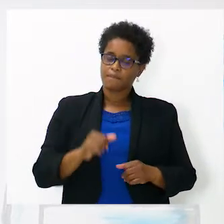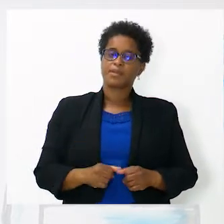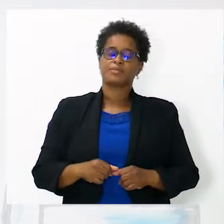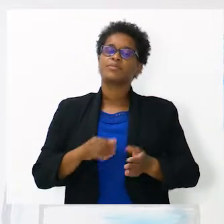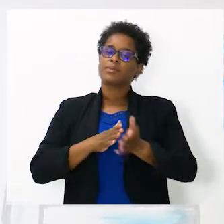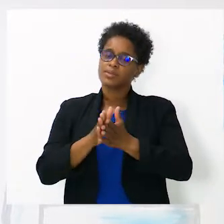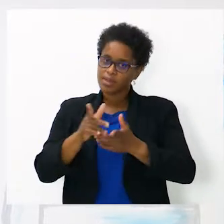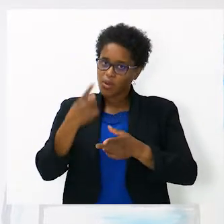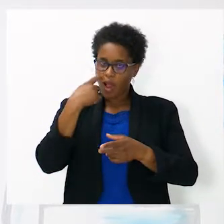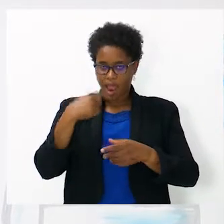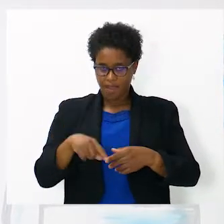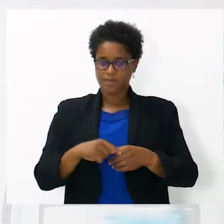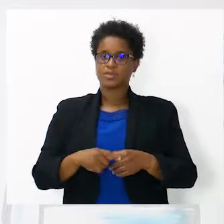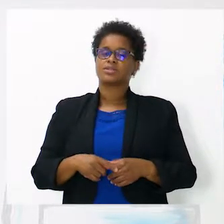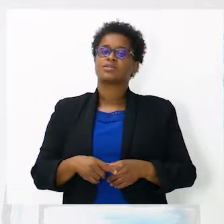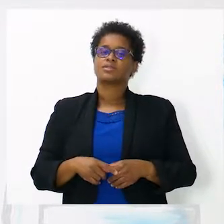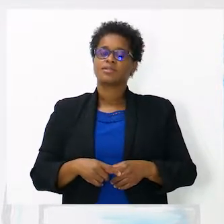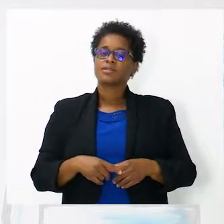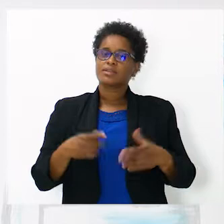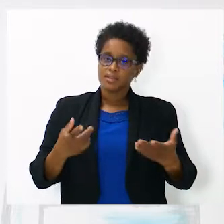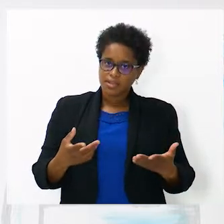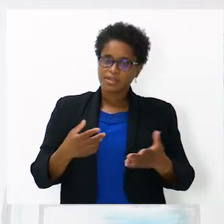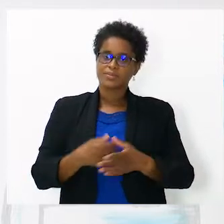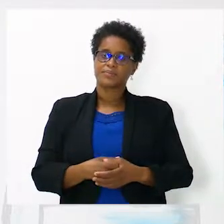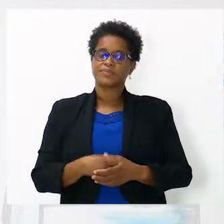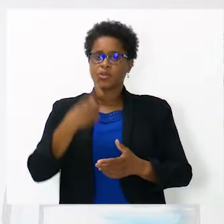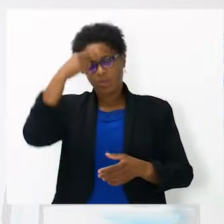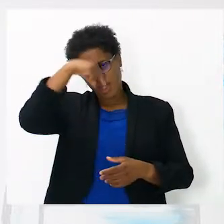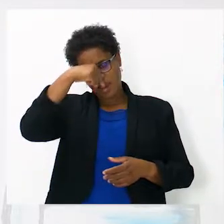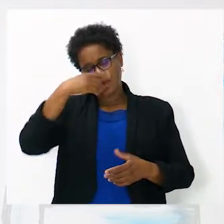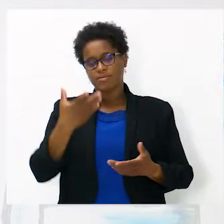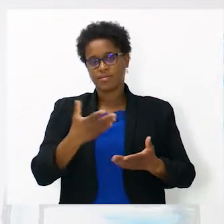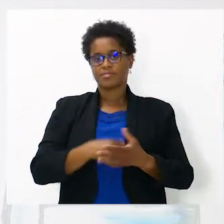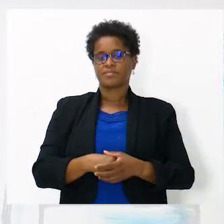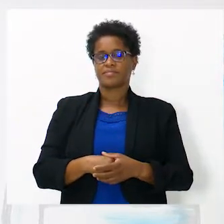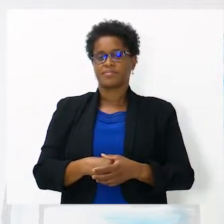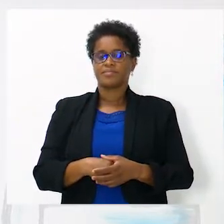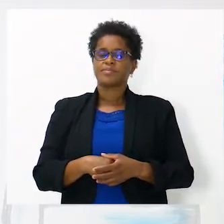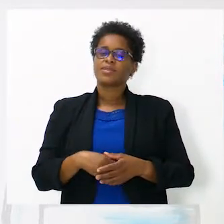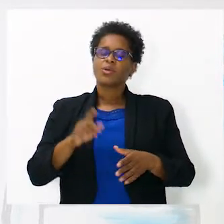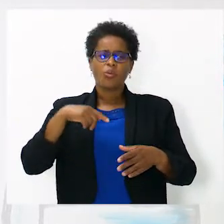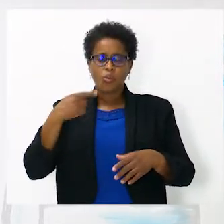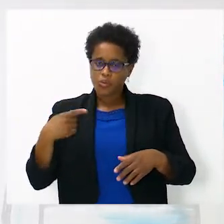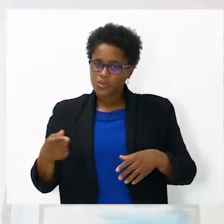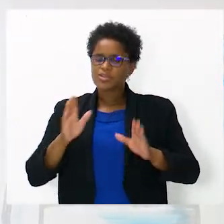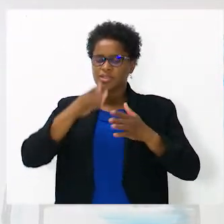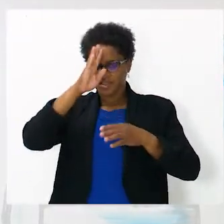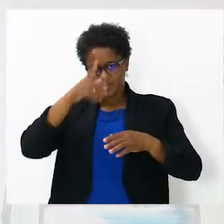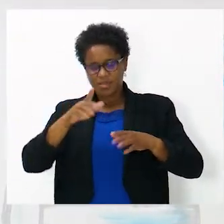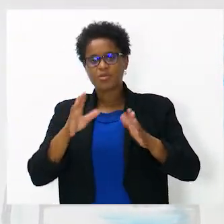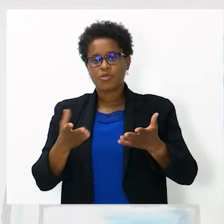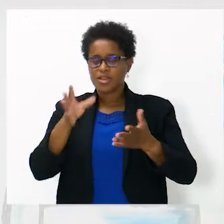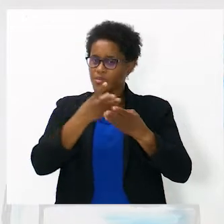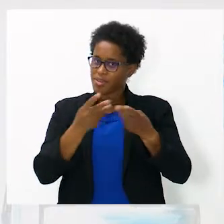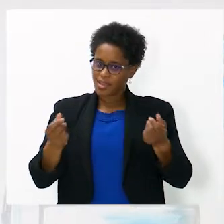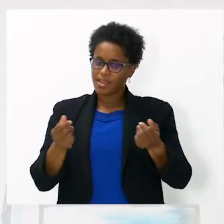Utilizamos também um lápis e uma caneta. Do resto, já sabem quais